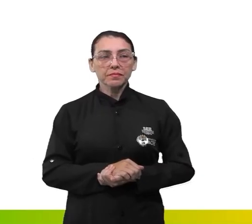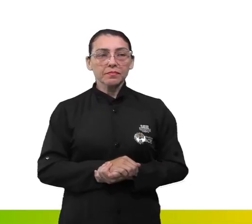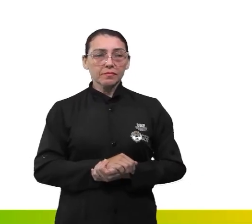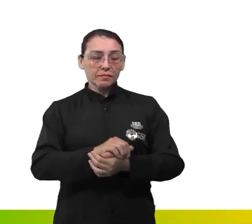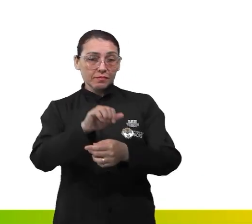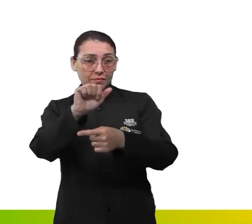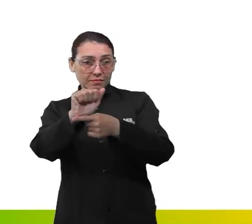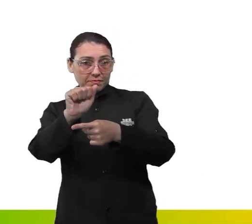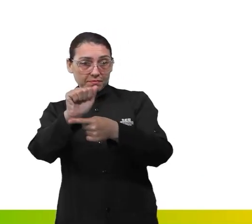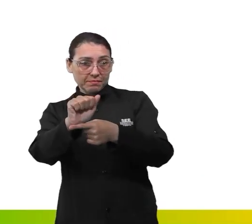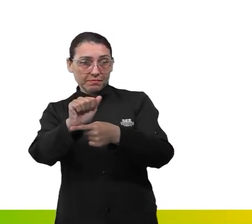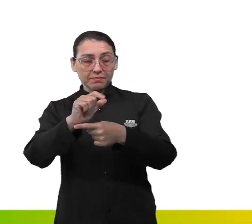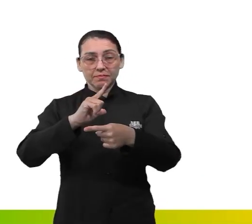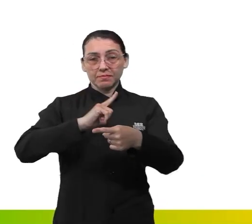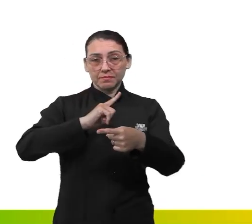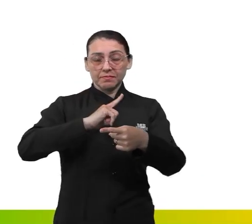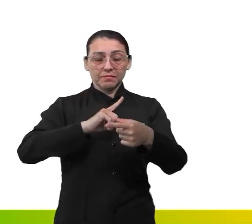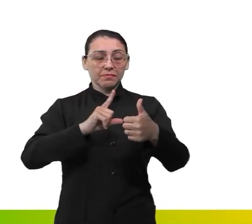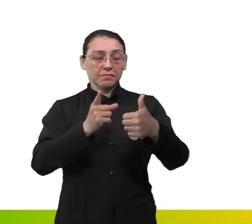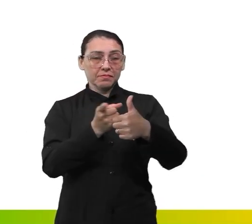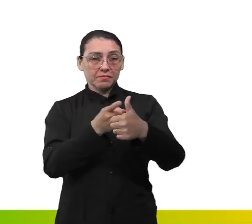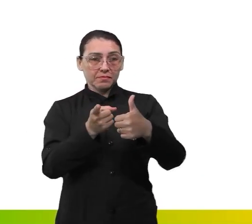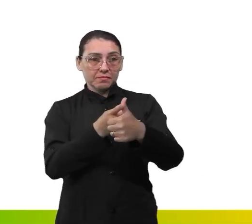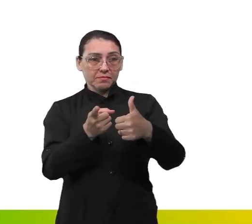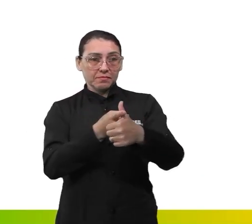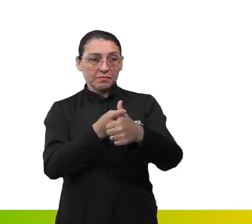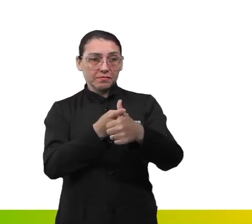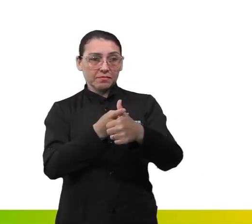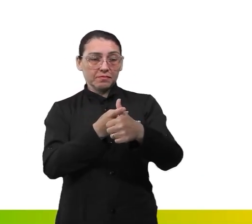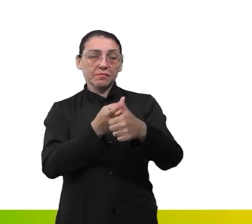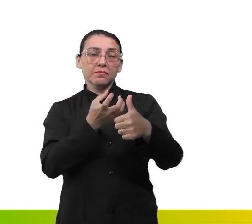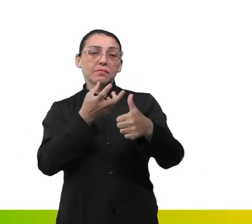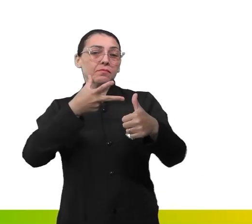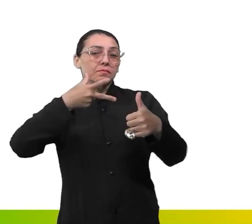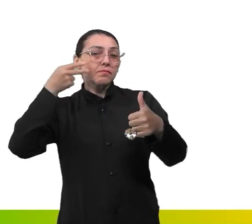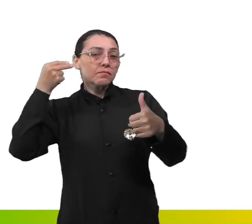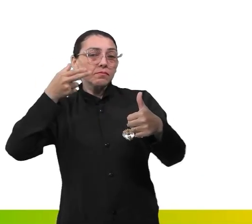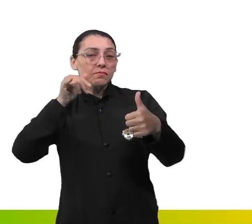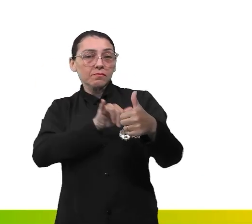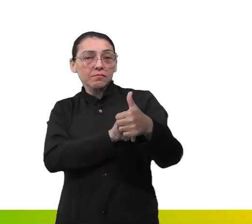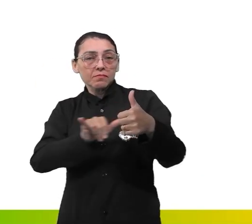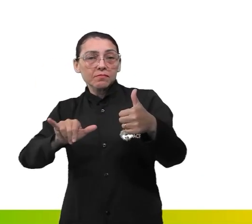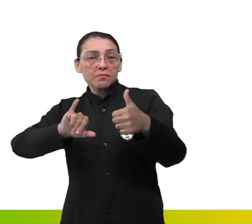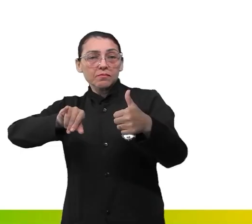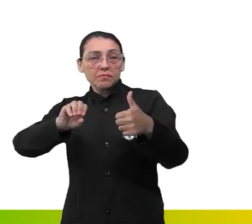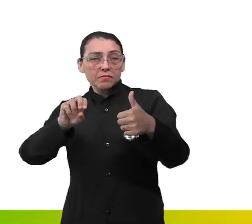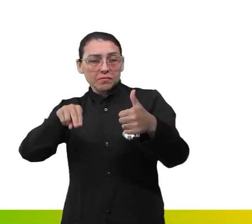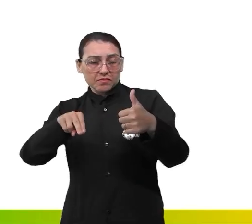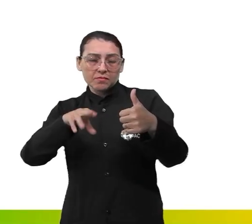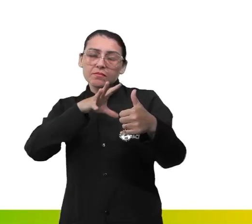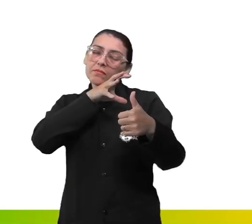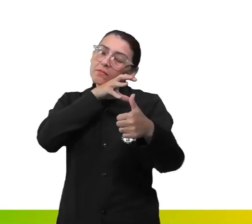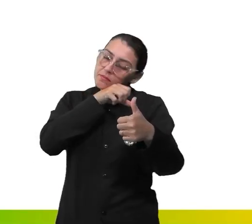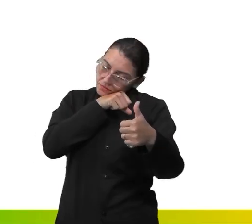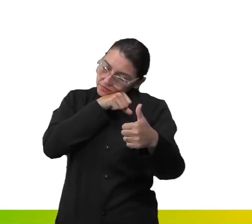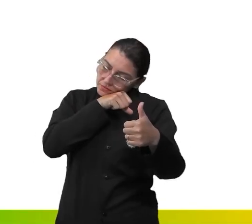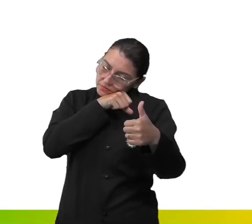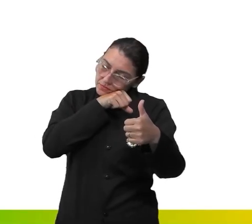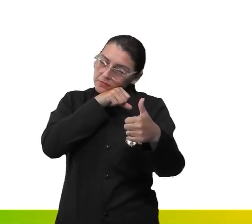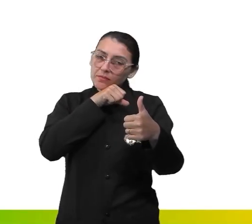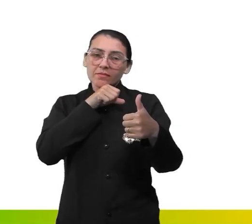Na letra A, nós temos, no primeiro quadrinho, Garfield informa Odd que John está dormindo. Será que seria essa a